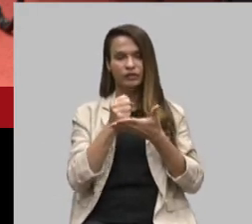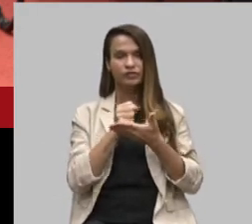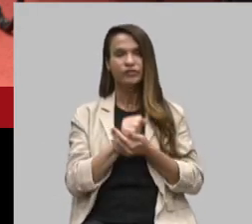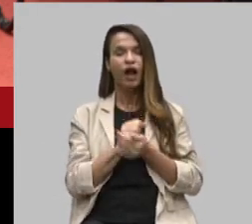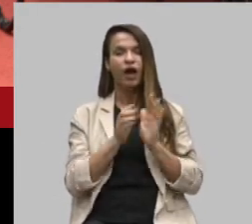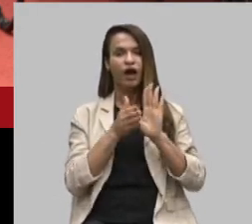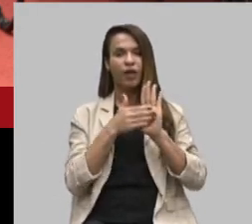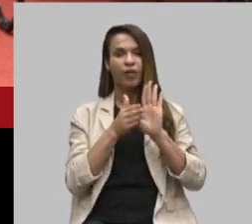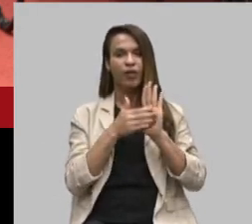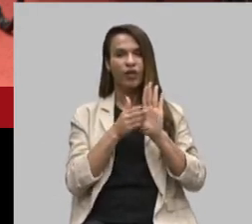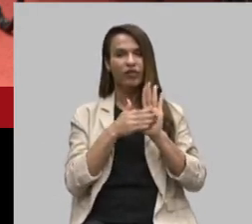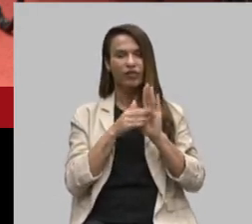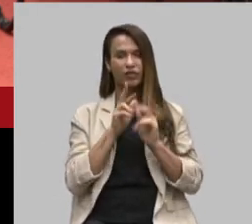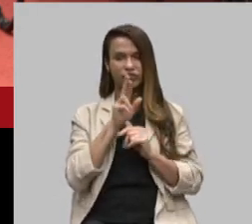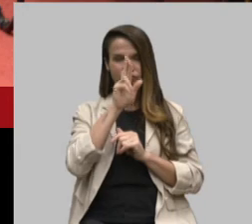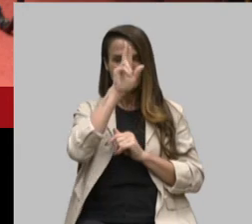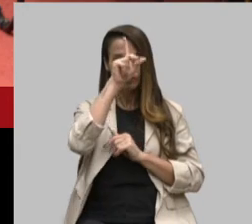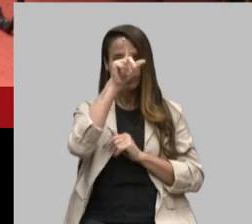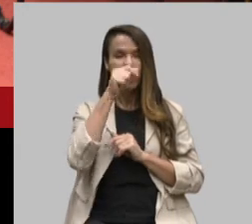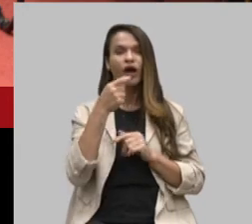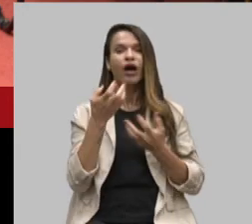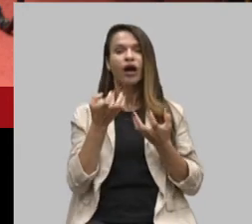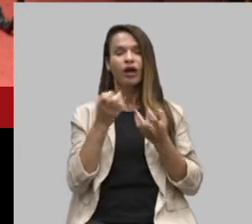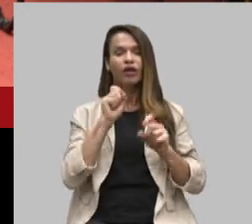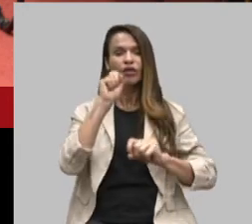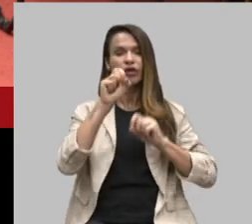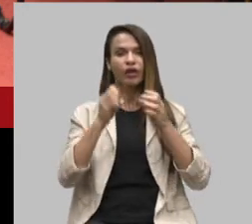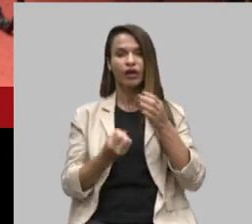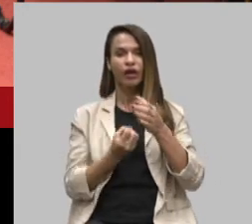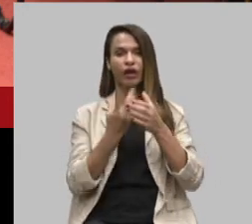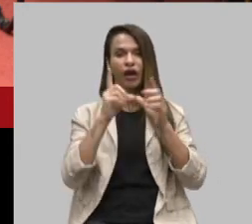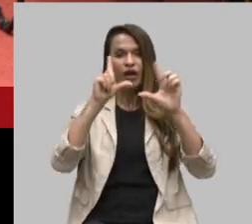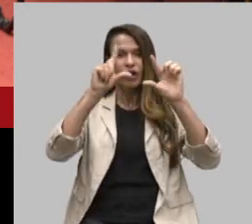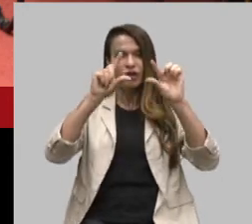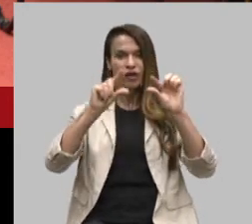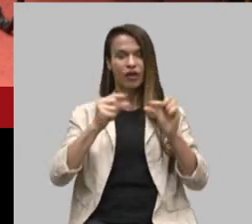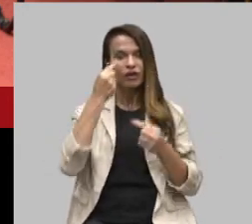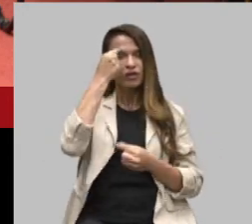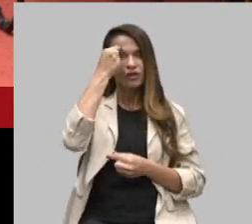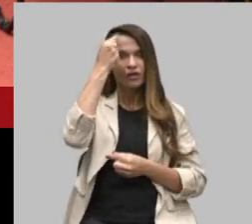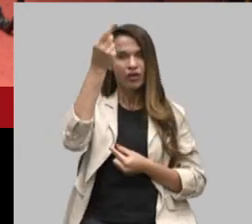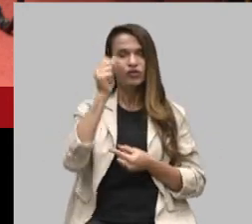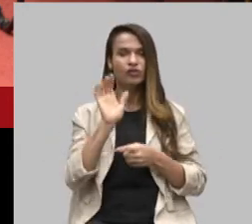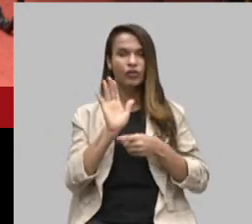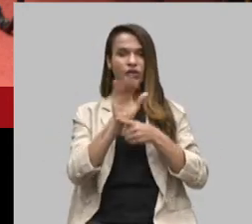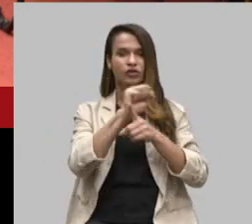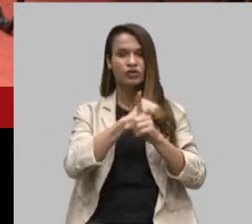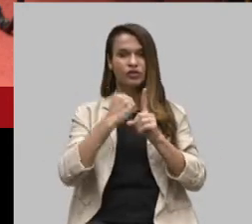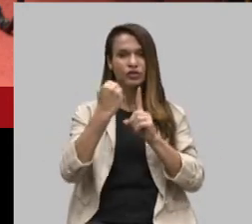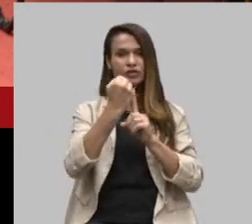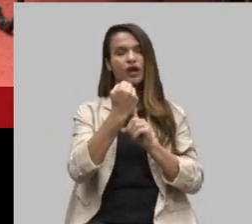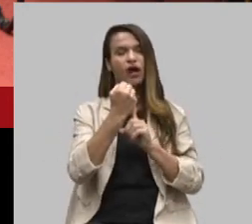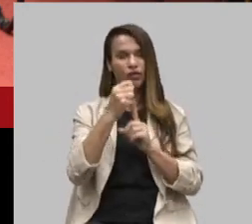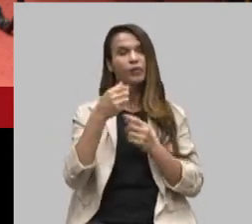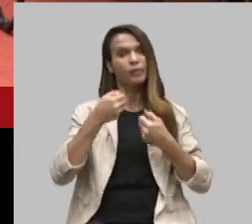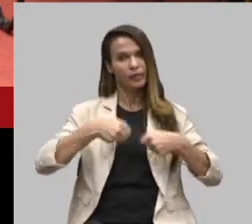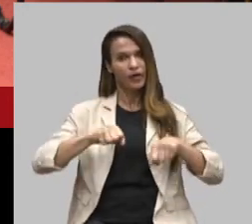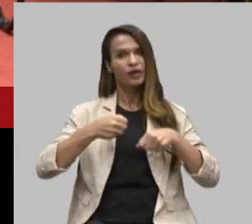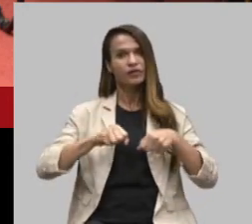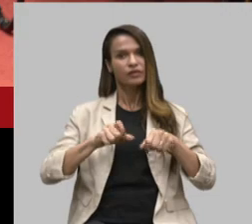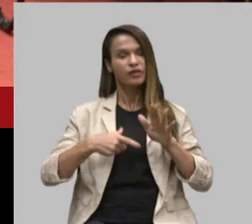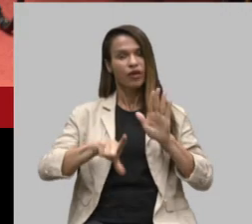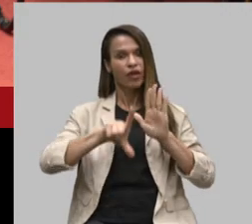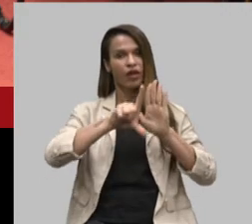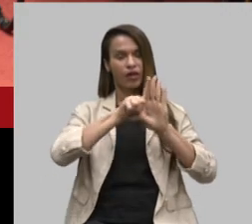foi equivocada porque ela quer criar reduzindo a ideia de um assistente social o que é necessário paraa lei